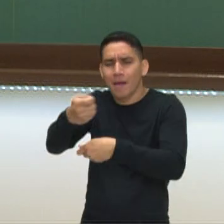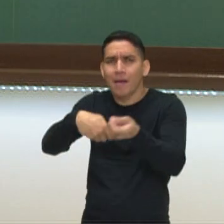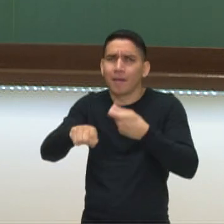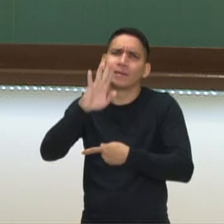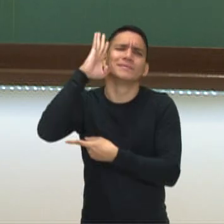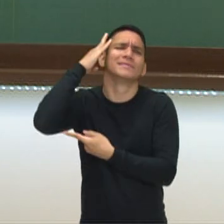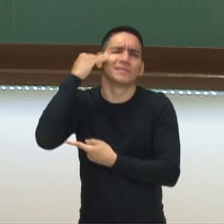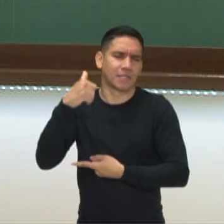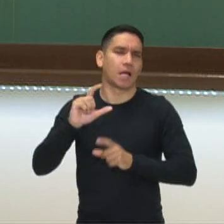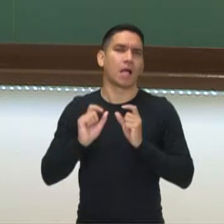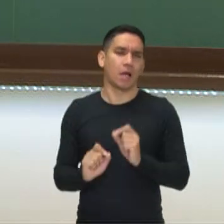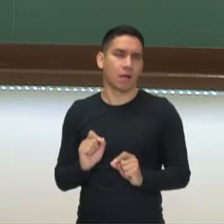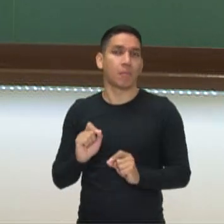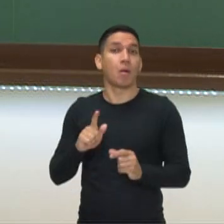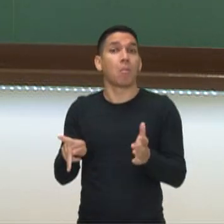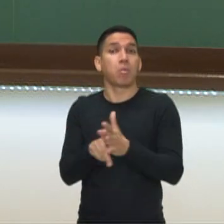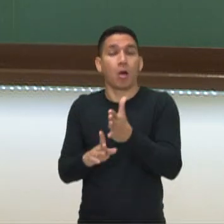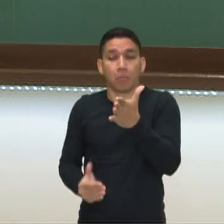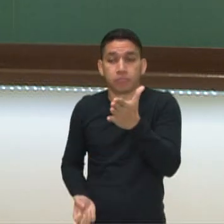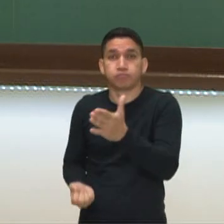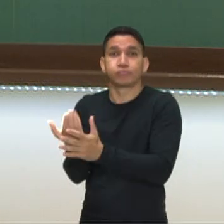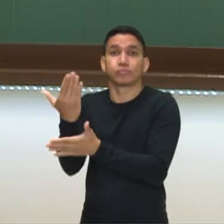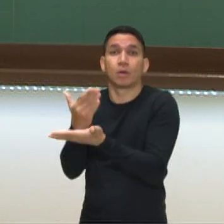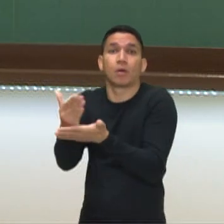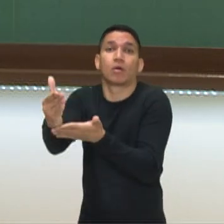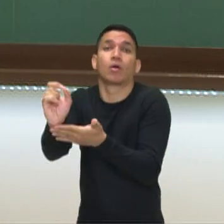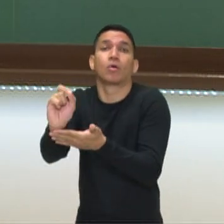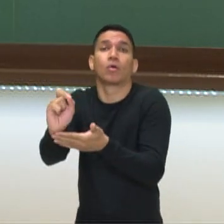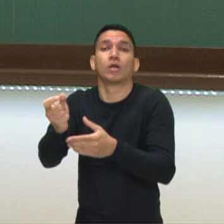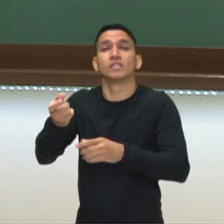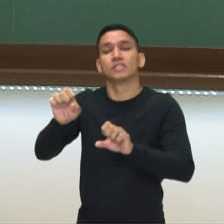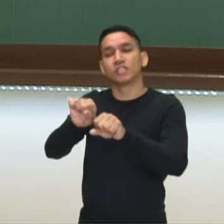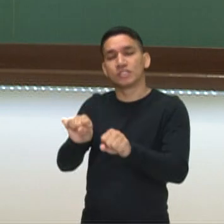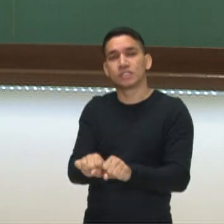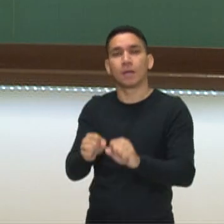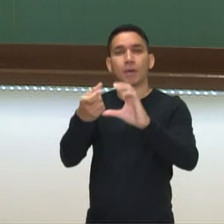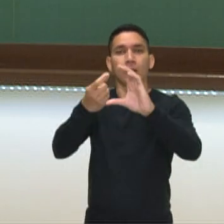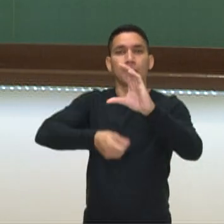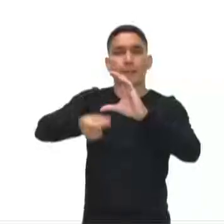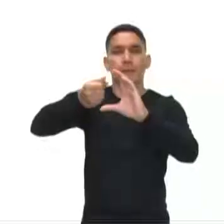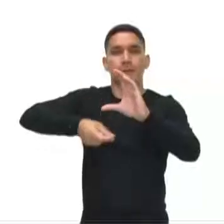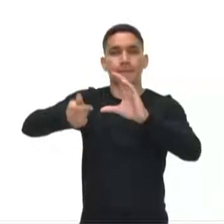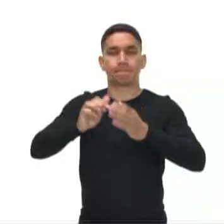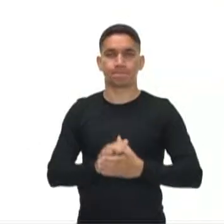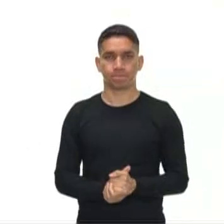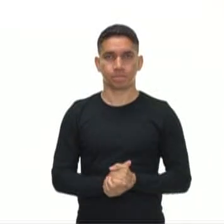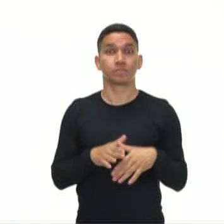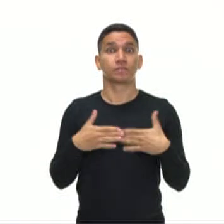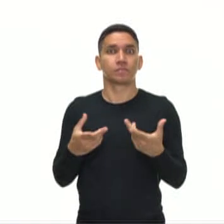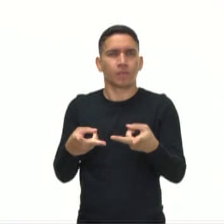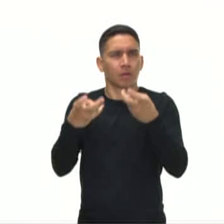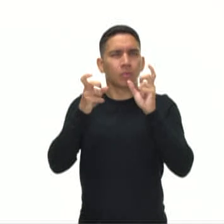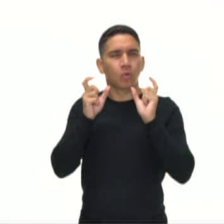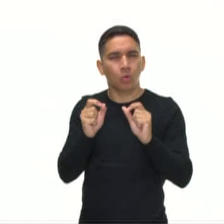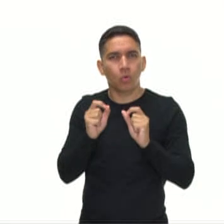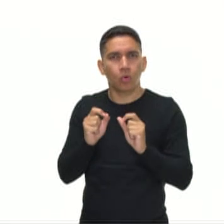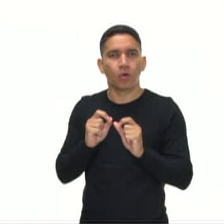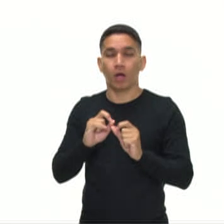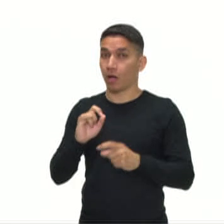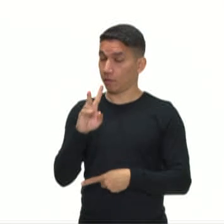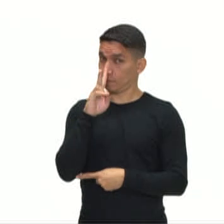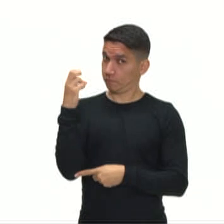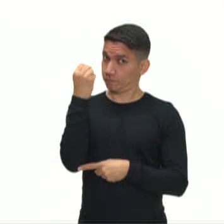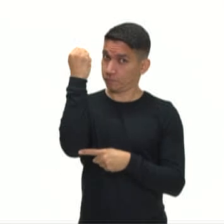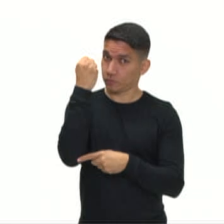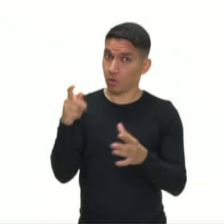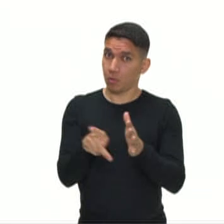que o mercantilismo deu a base para o sistema capitalista, tá? Então veja, com forte